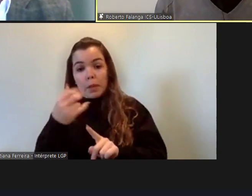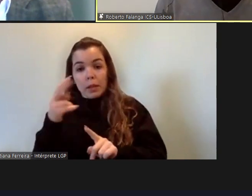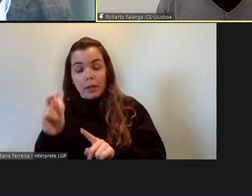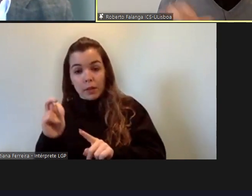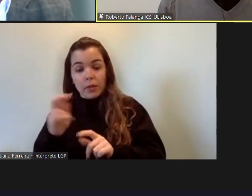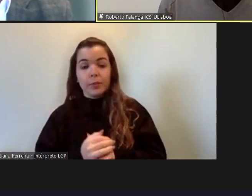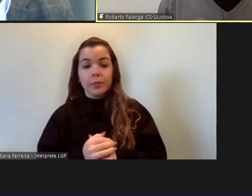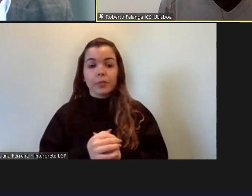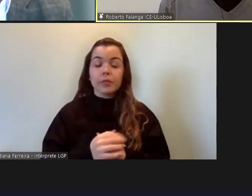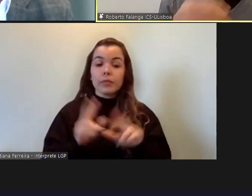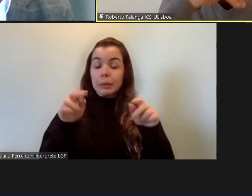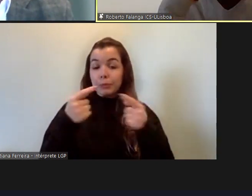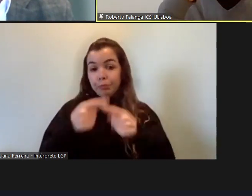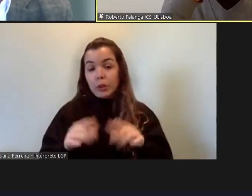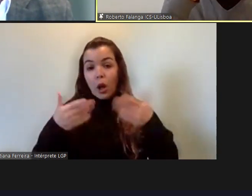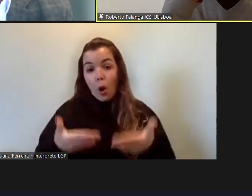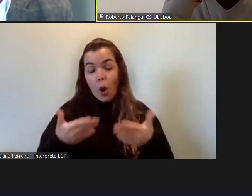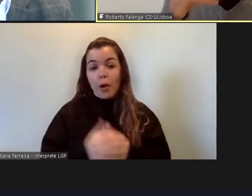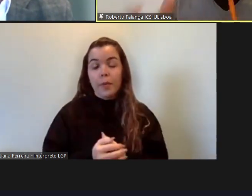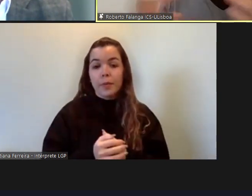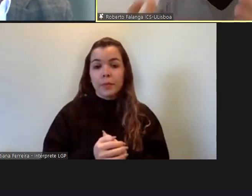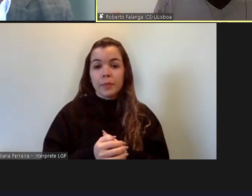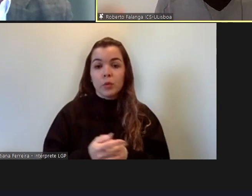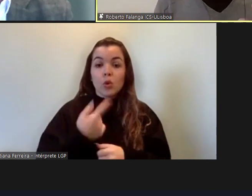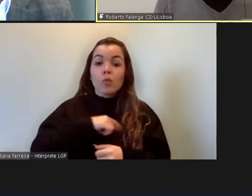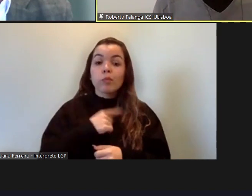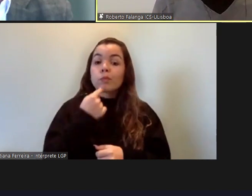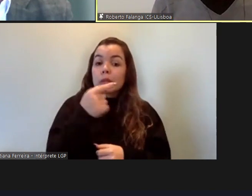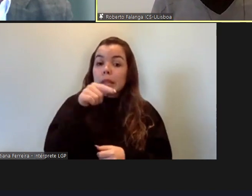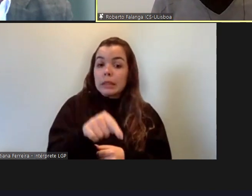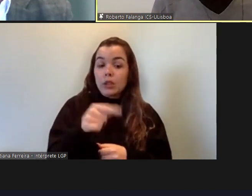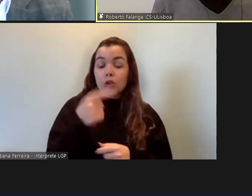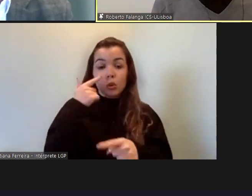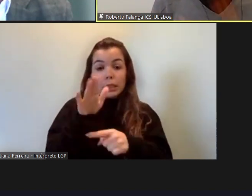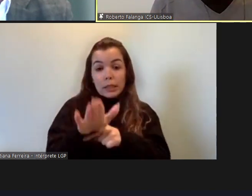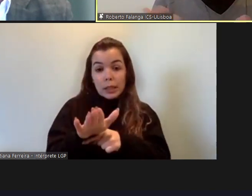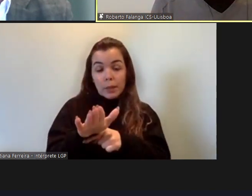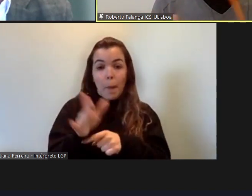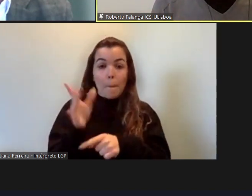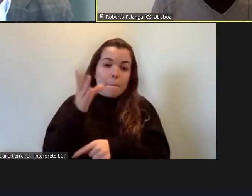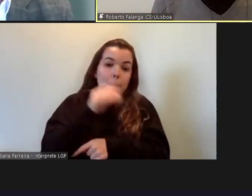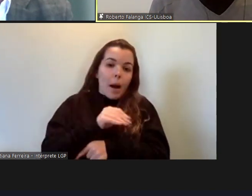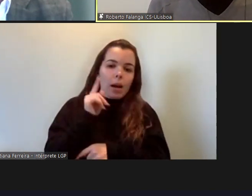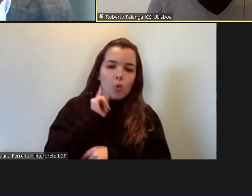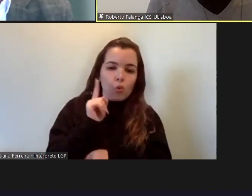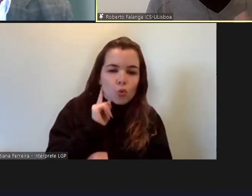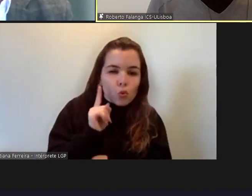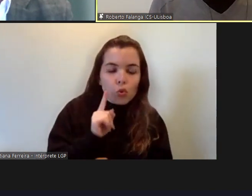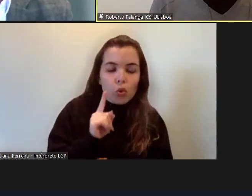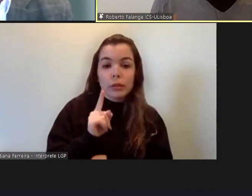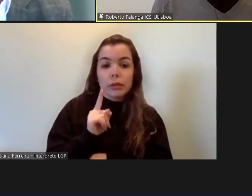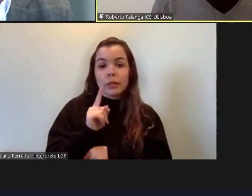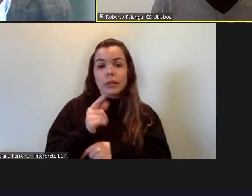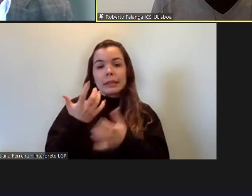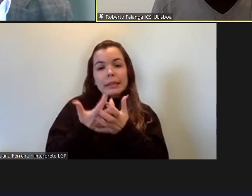minutos. Portanto, de momento, digamos, diria que este é o exemplo mais importante, mais evidente